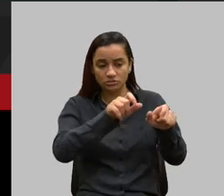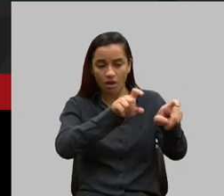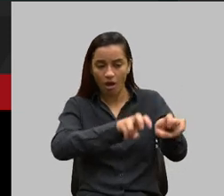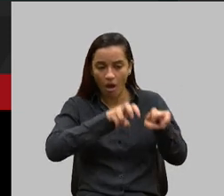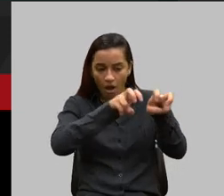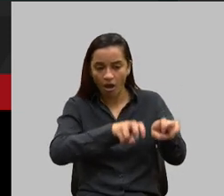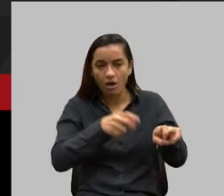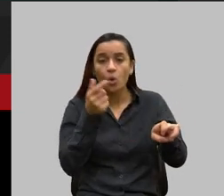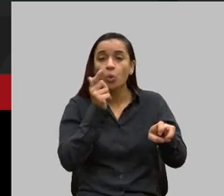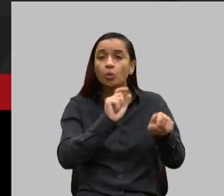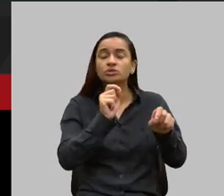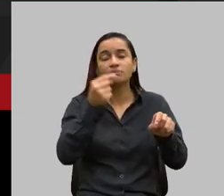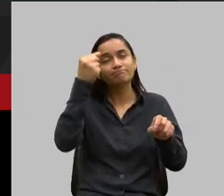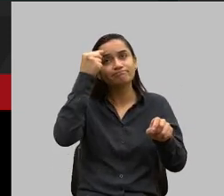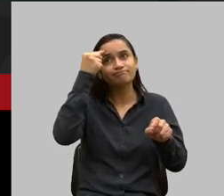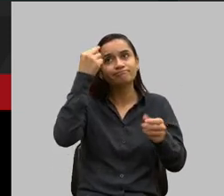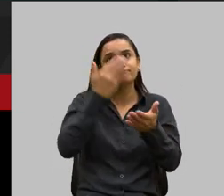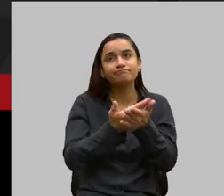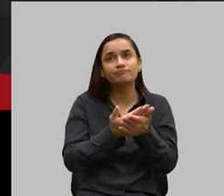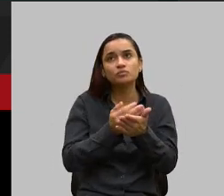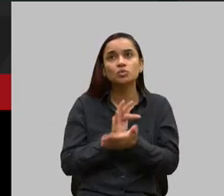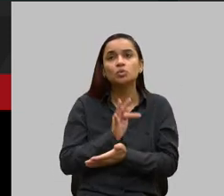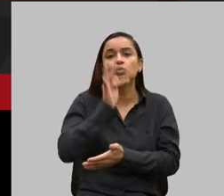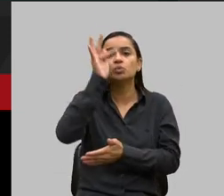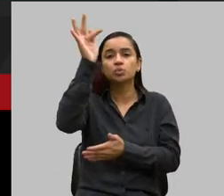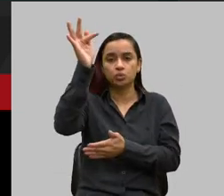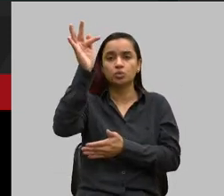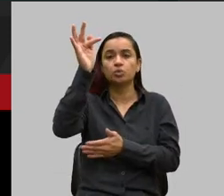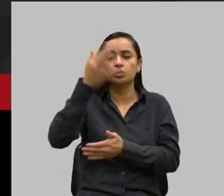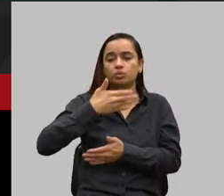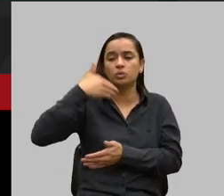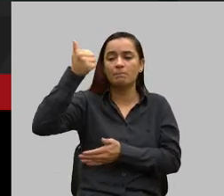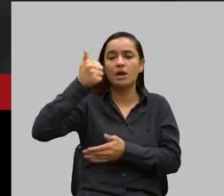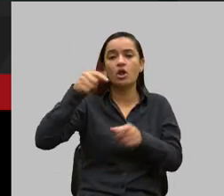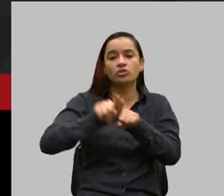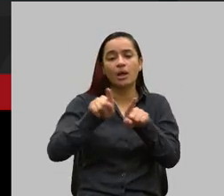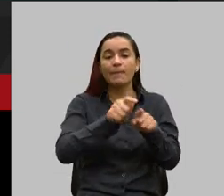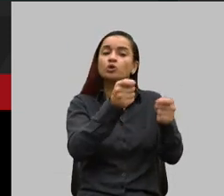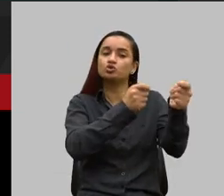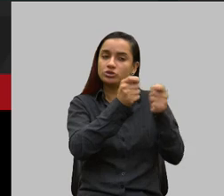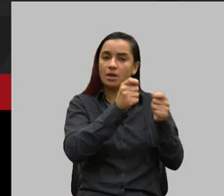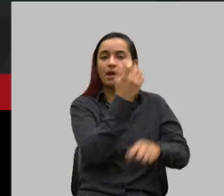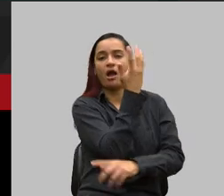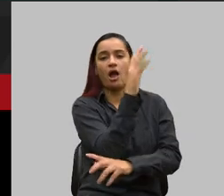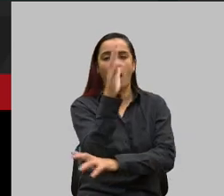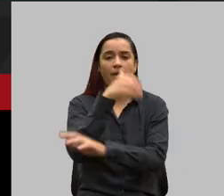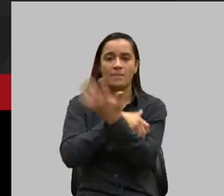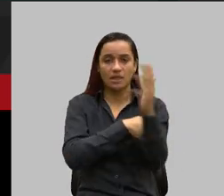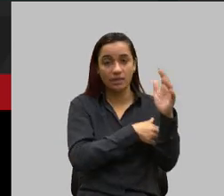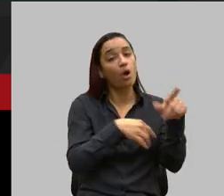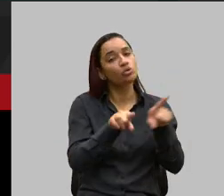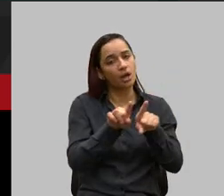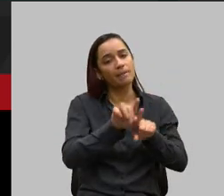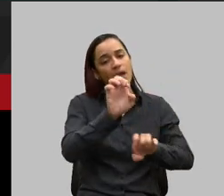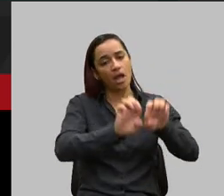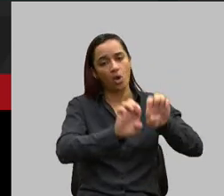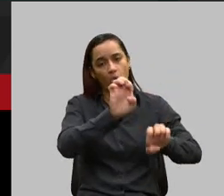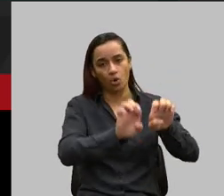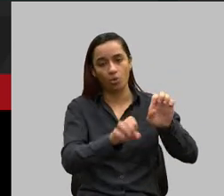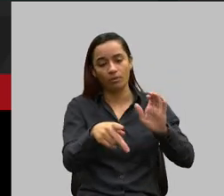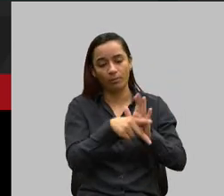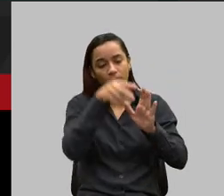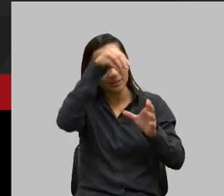ter prosperidade e sustentabilidade ambiental e econômica também no seu